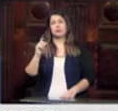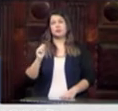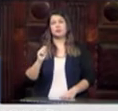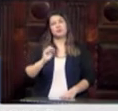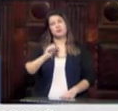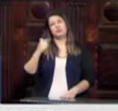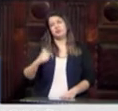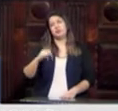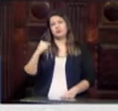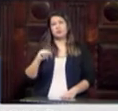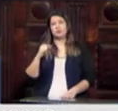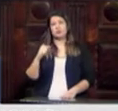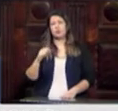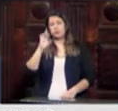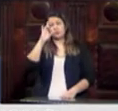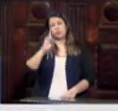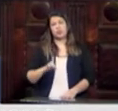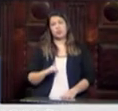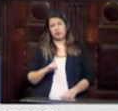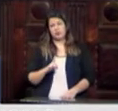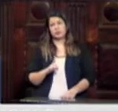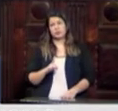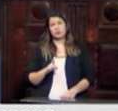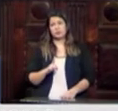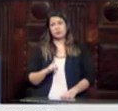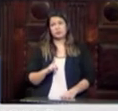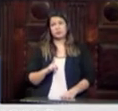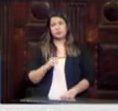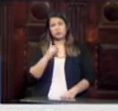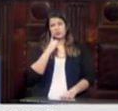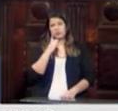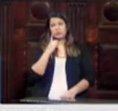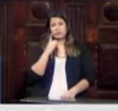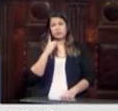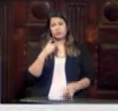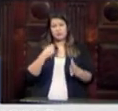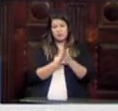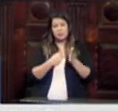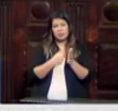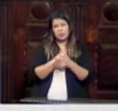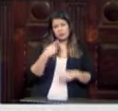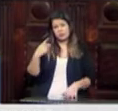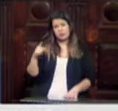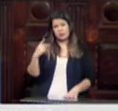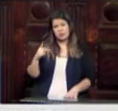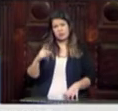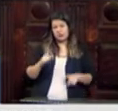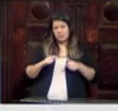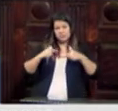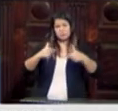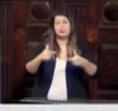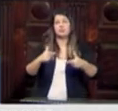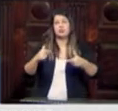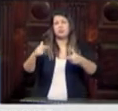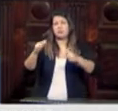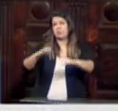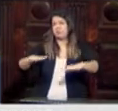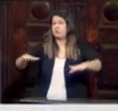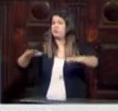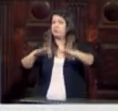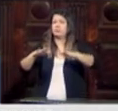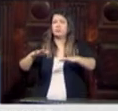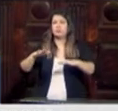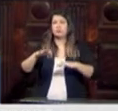não tenha o direito de fazer a luta dela pela Zona Oeste